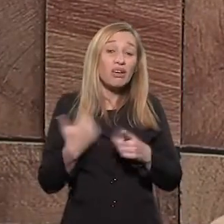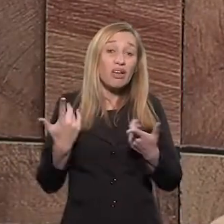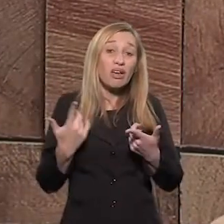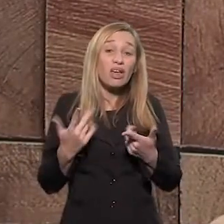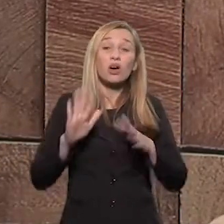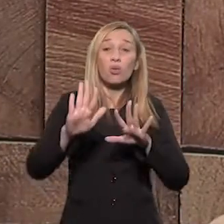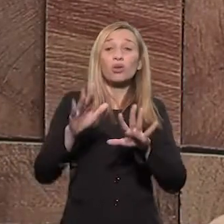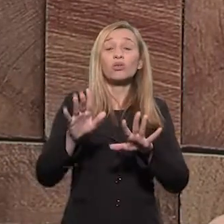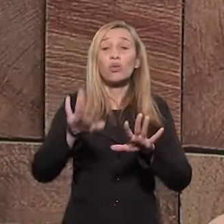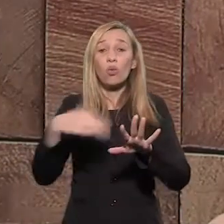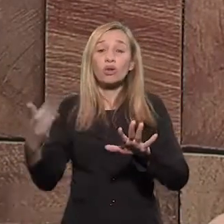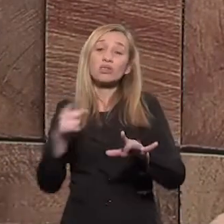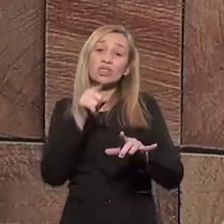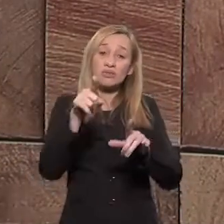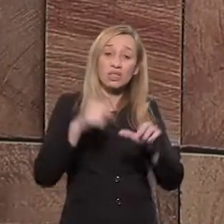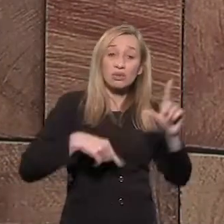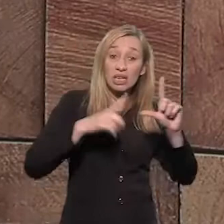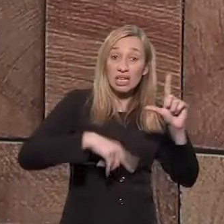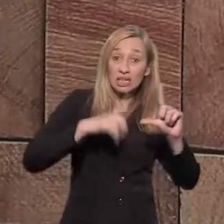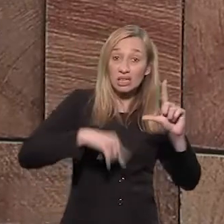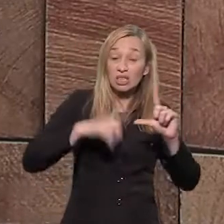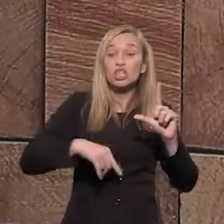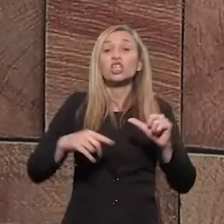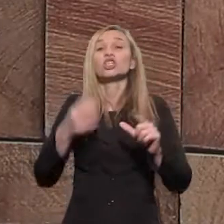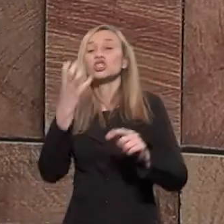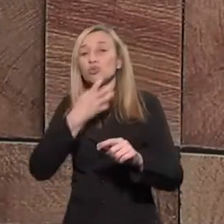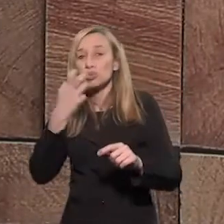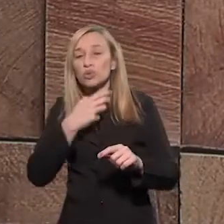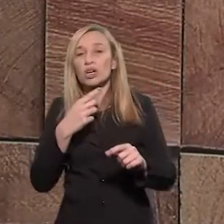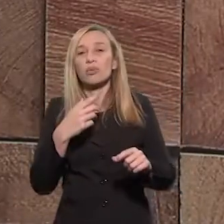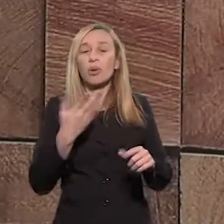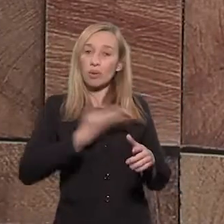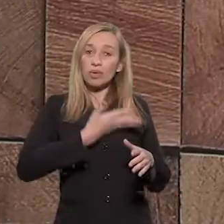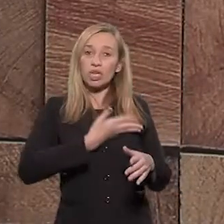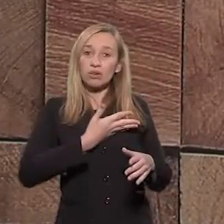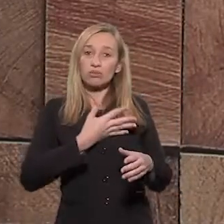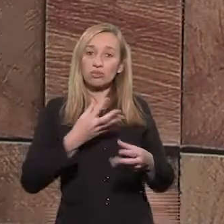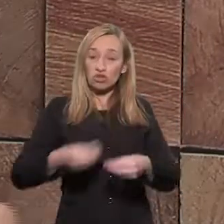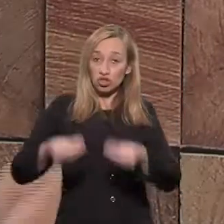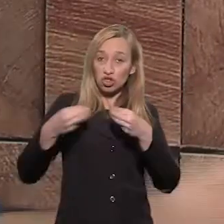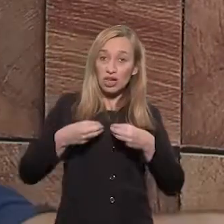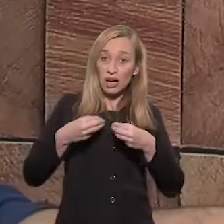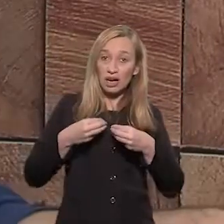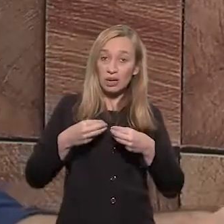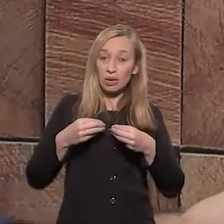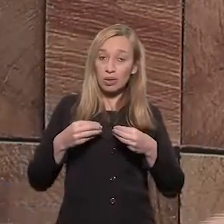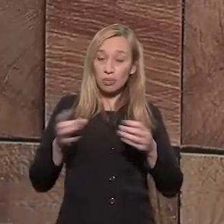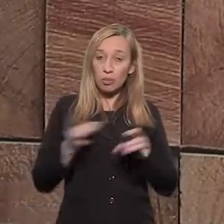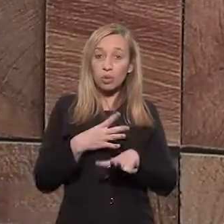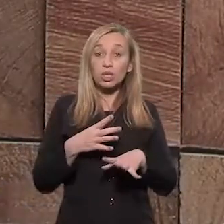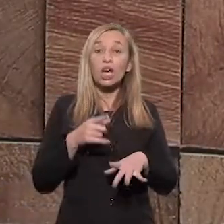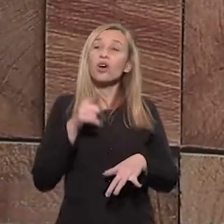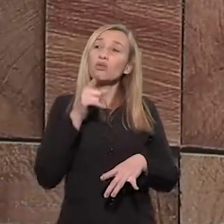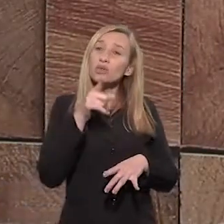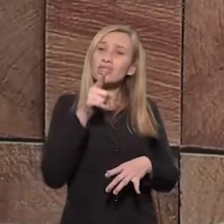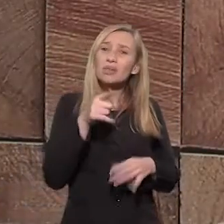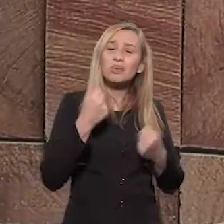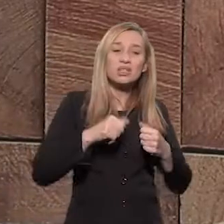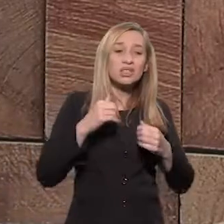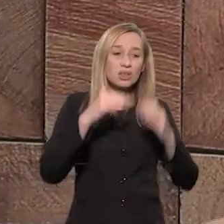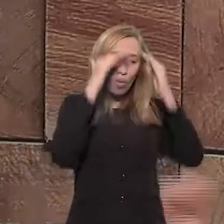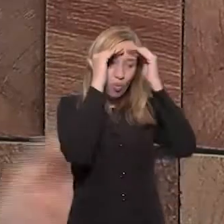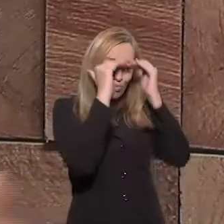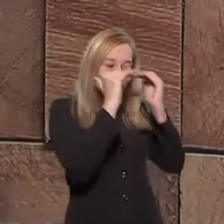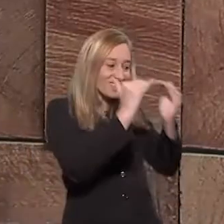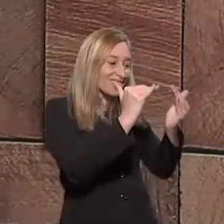Porque era uma coisa... Quer dizer, quando você faz uma letra de música para um parceiro que te dá a música pronta, você